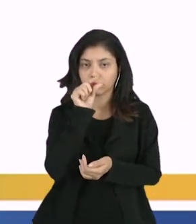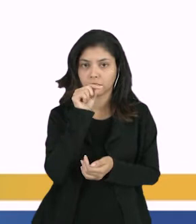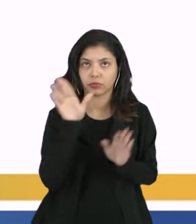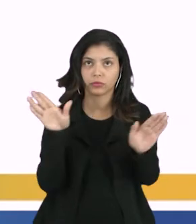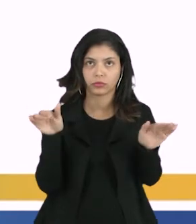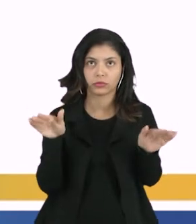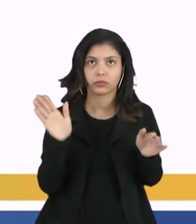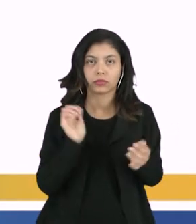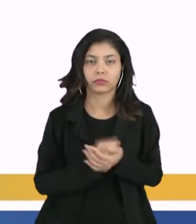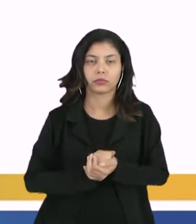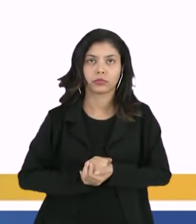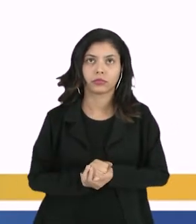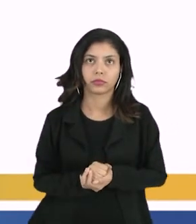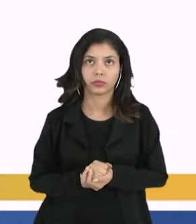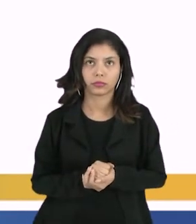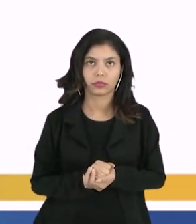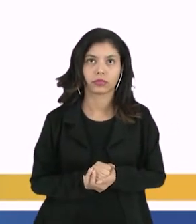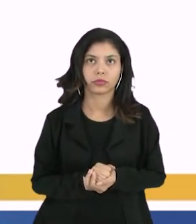exemplo,